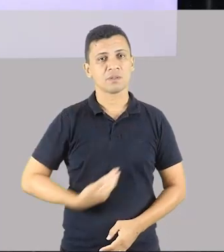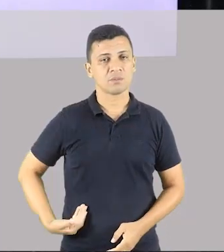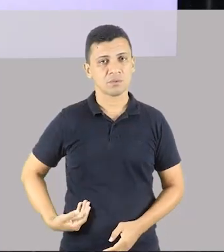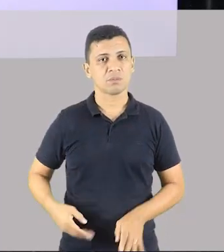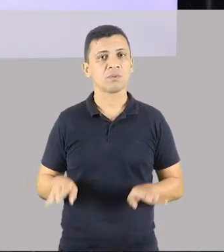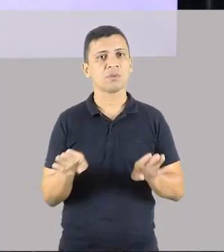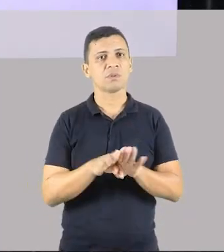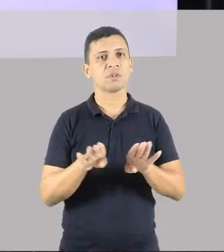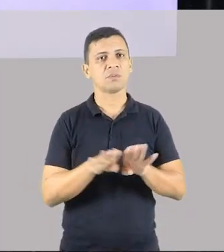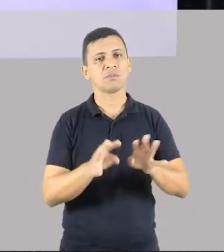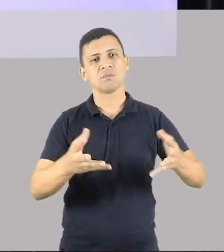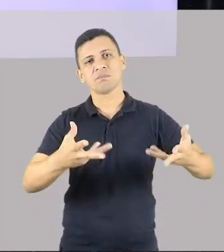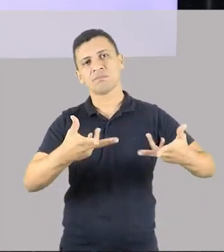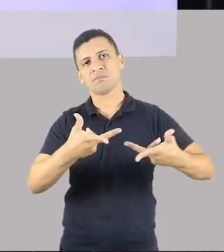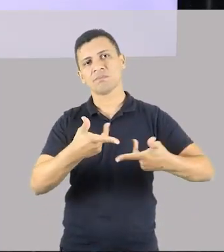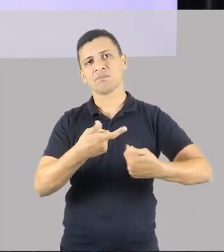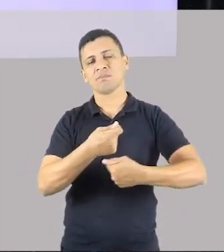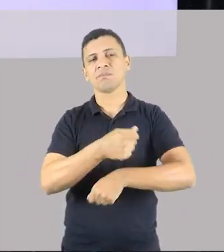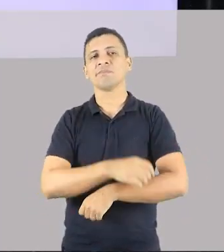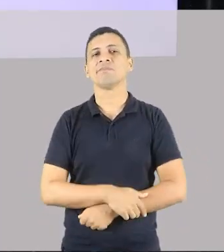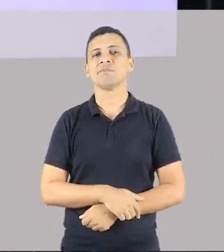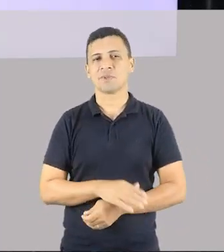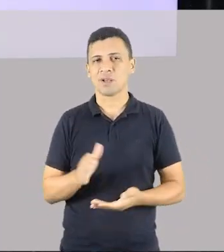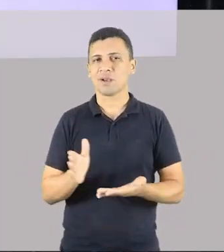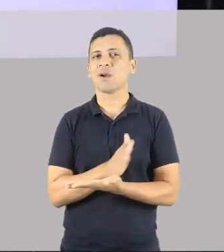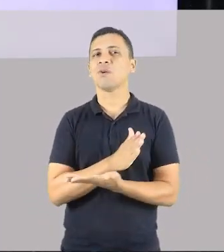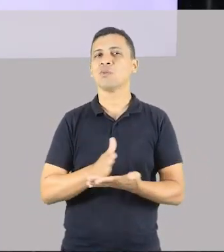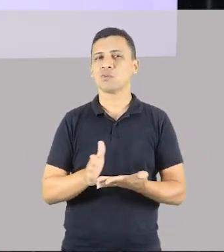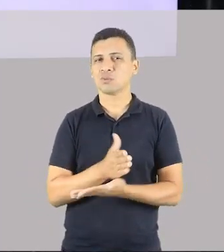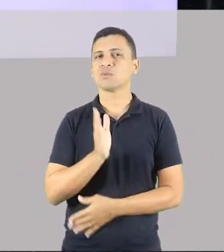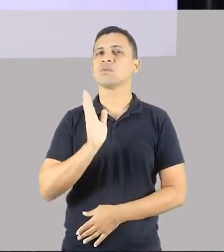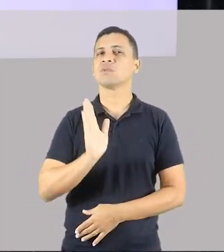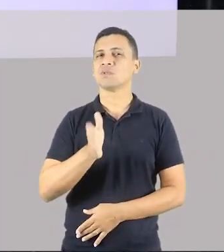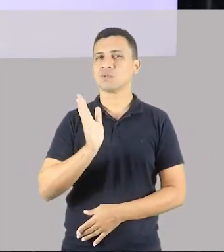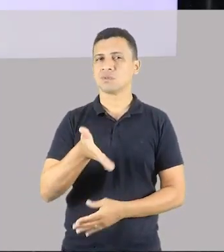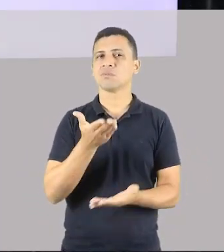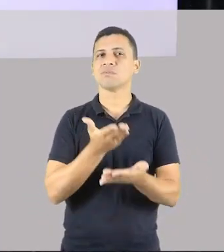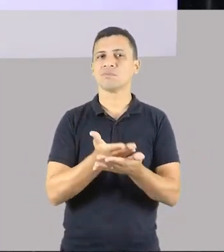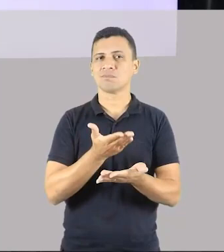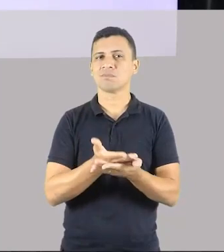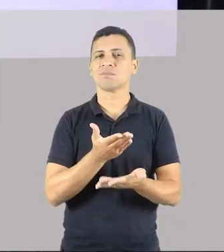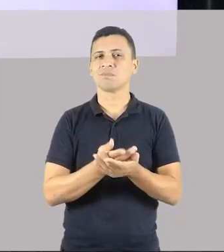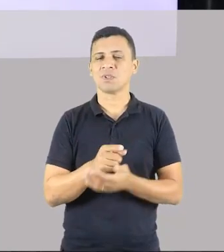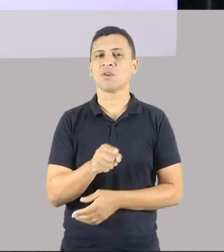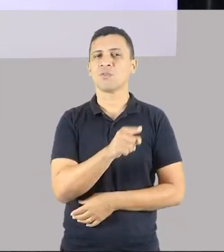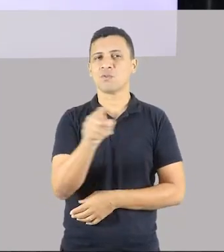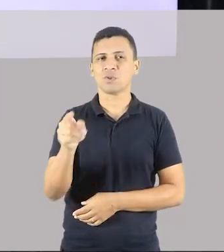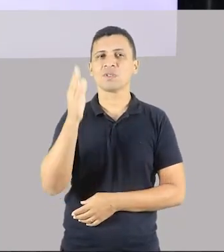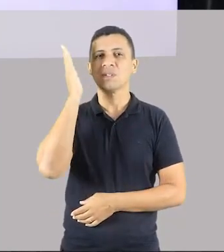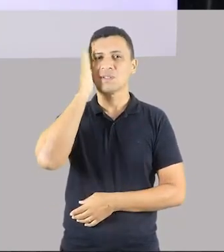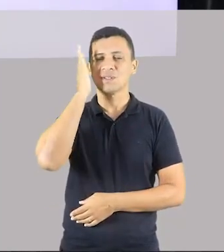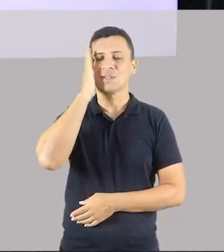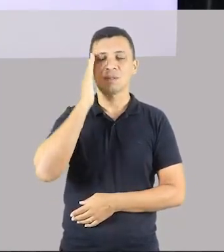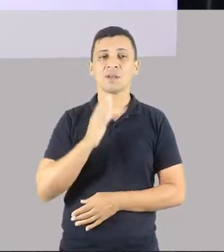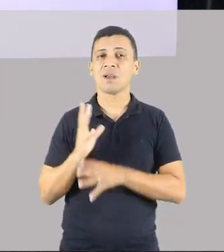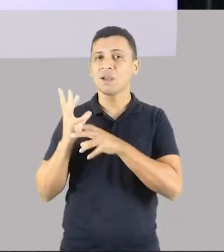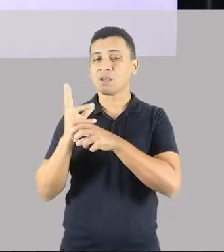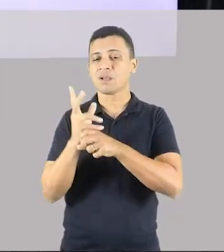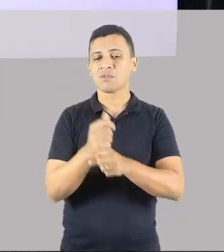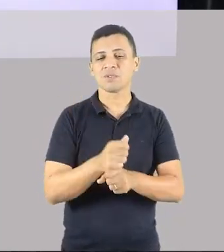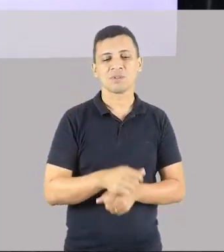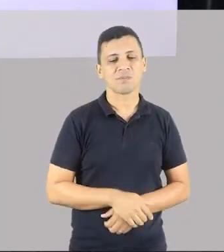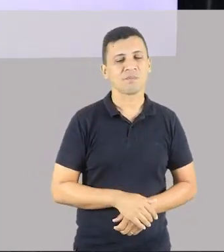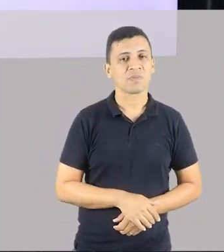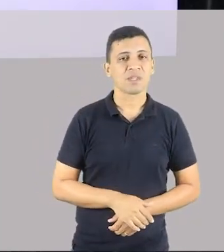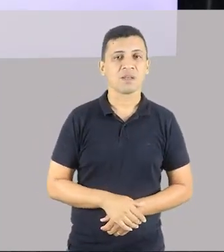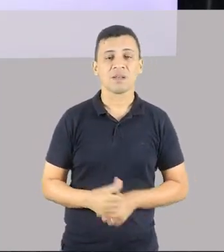a eficiência. Vários deles a gente já estudou, vários deles vocês entendem. Mas só para revisar, nós